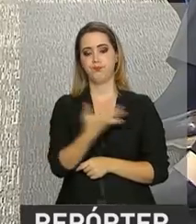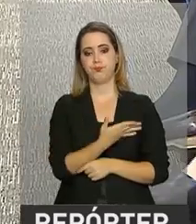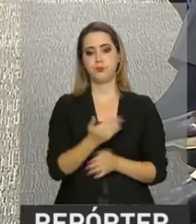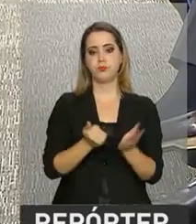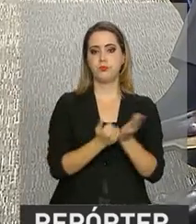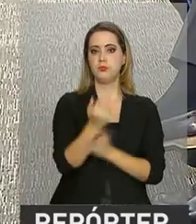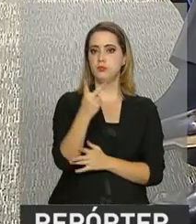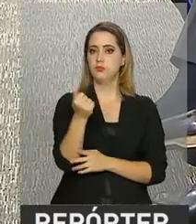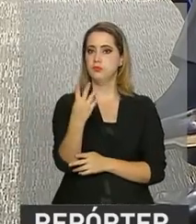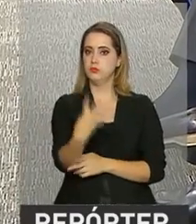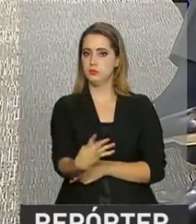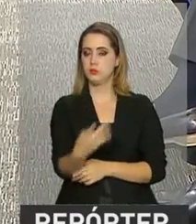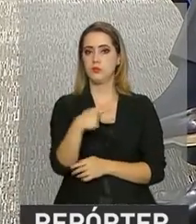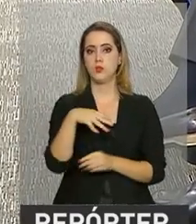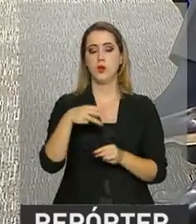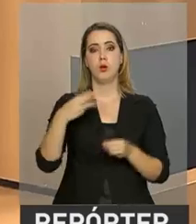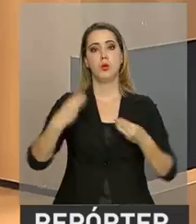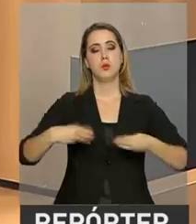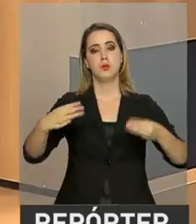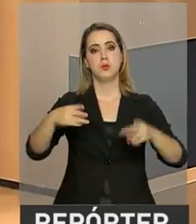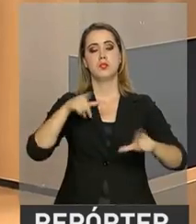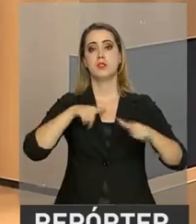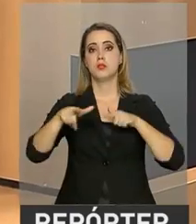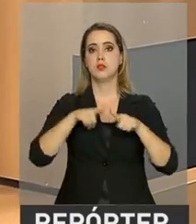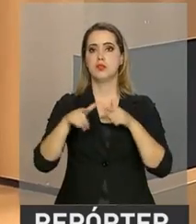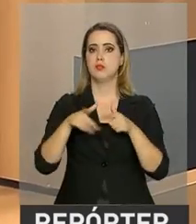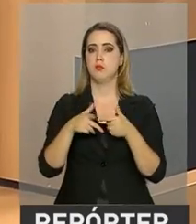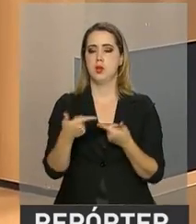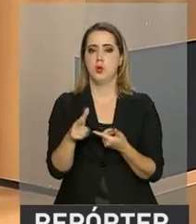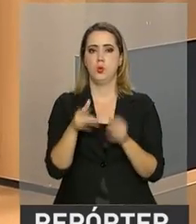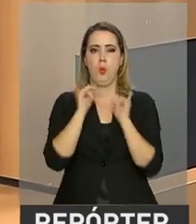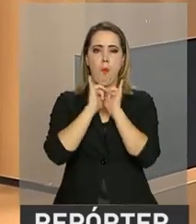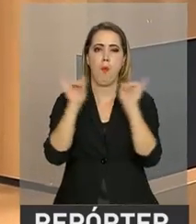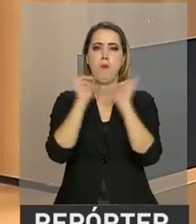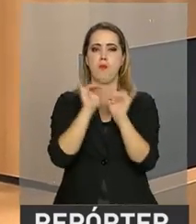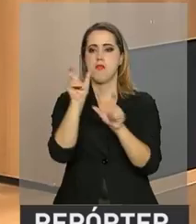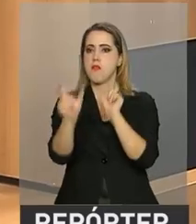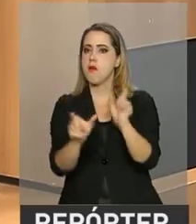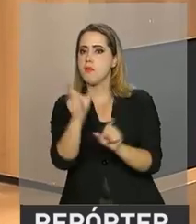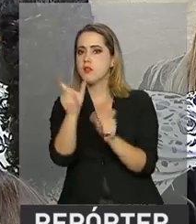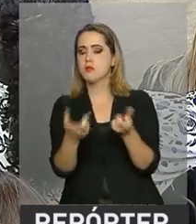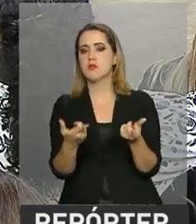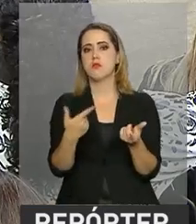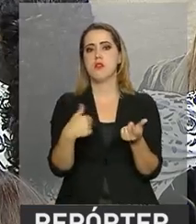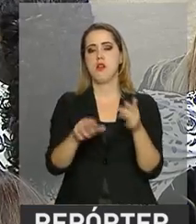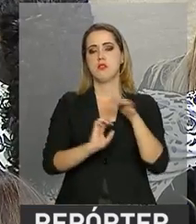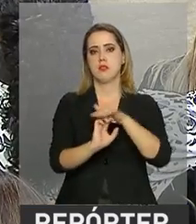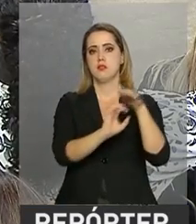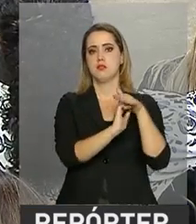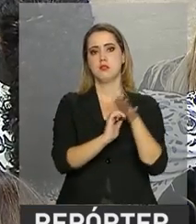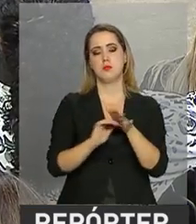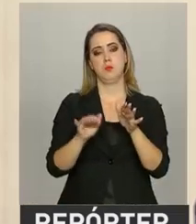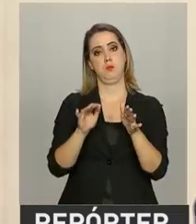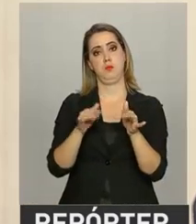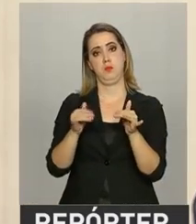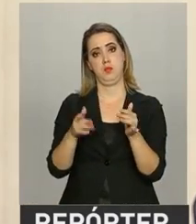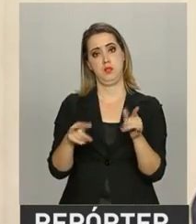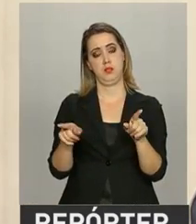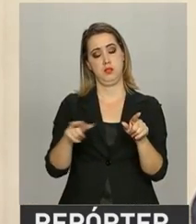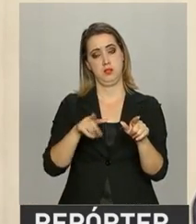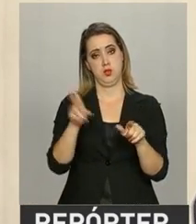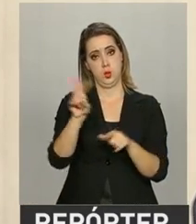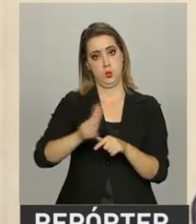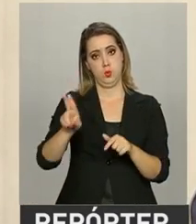Ministério do Trabalho deixou de publicar a lista suja com os nomes de quem emprega por meio de trabalho semelhante ao escravo. Mas